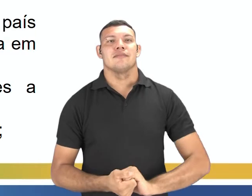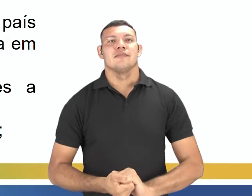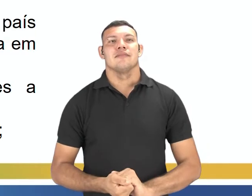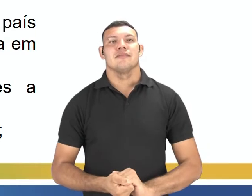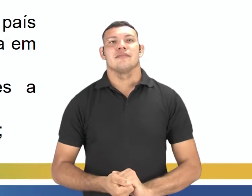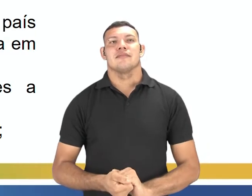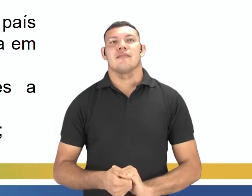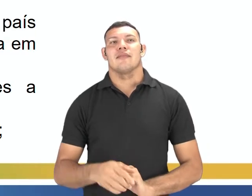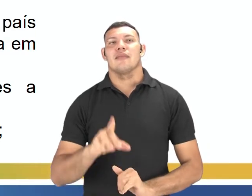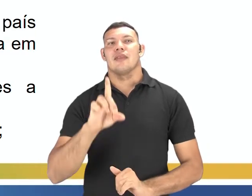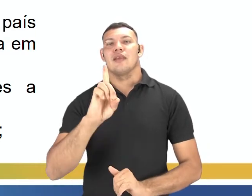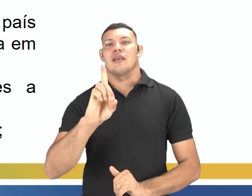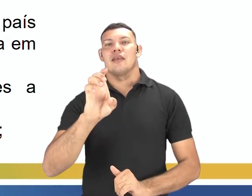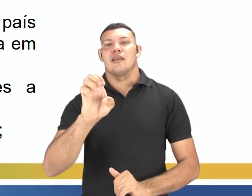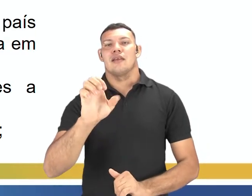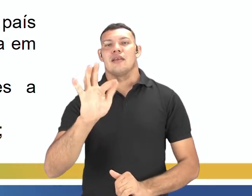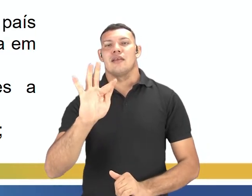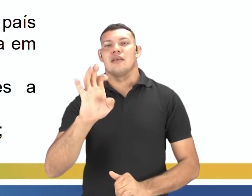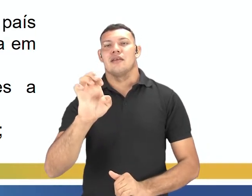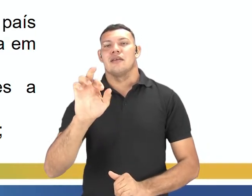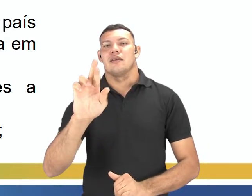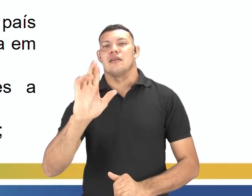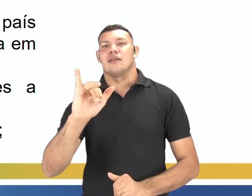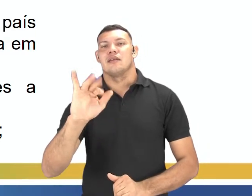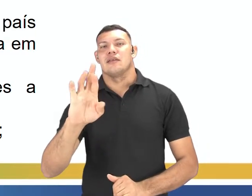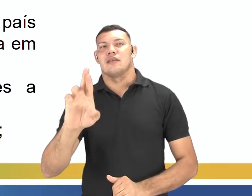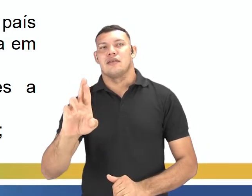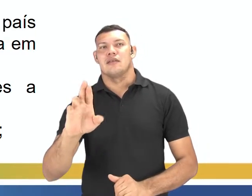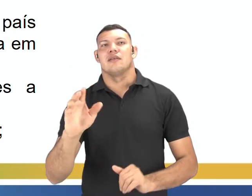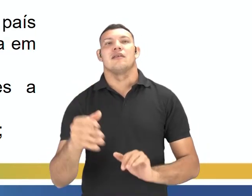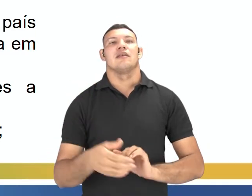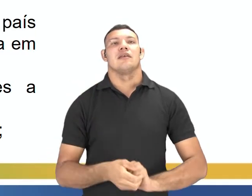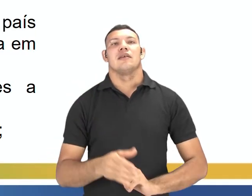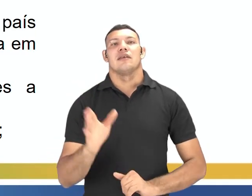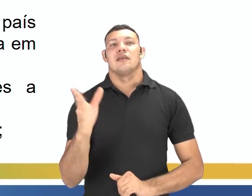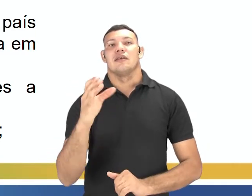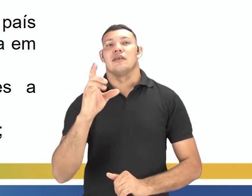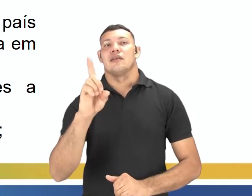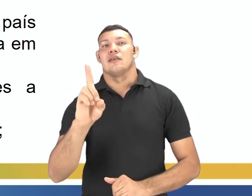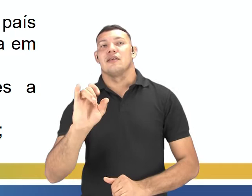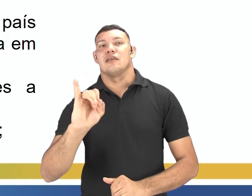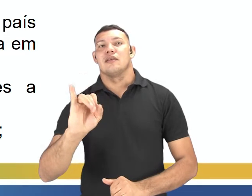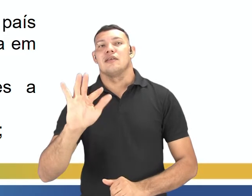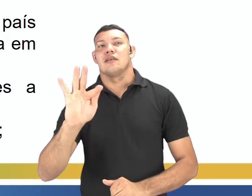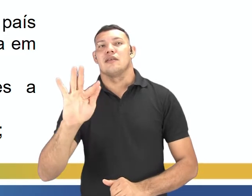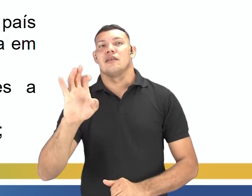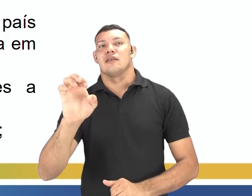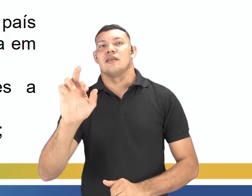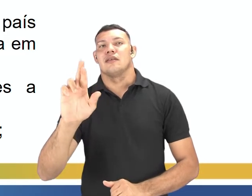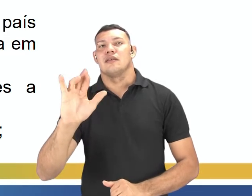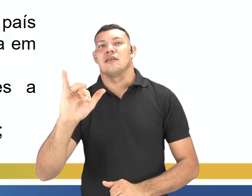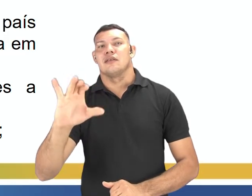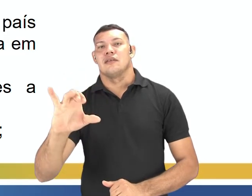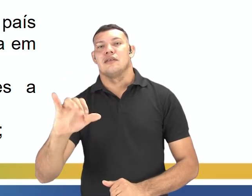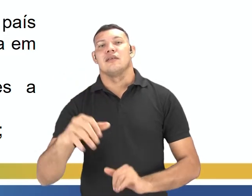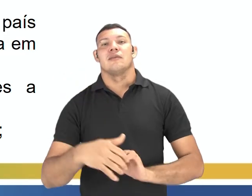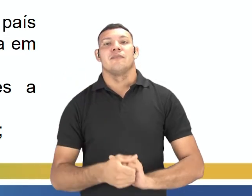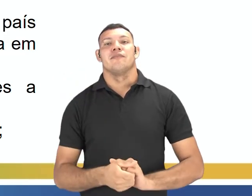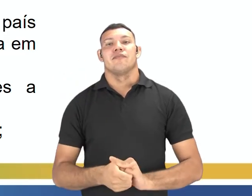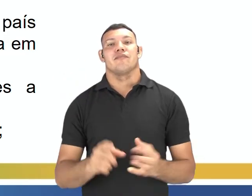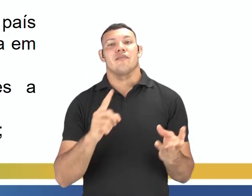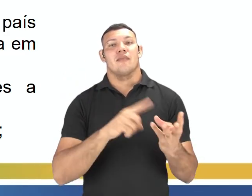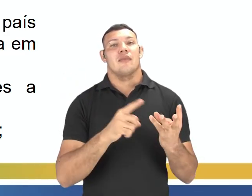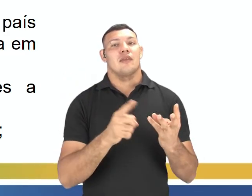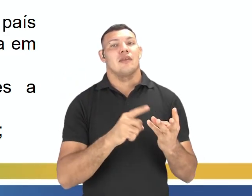Deferir e diferir. Conceder e adiar. Muito parecidas, somente por uma vogal,